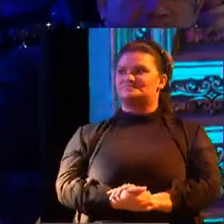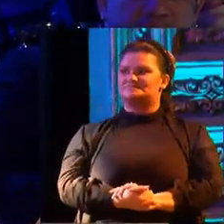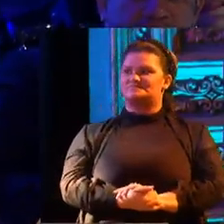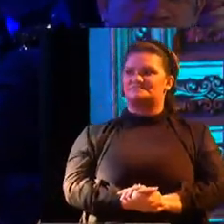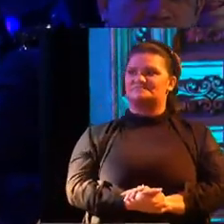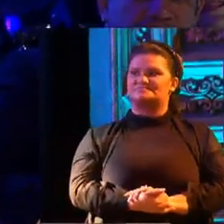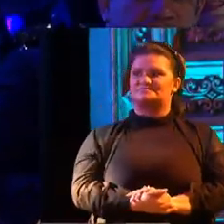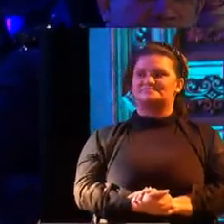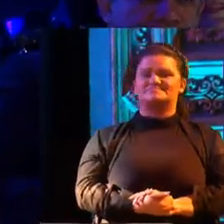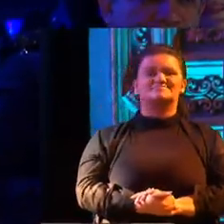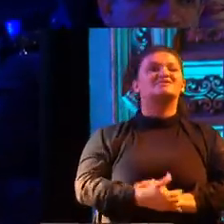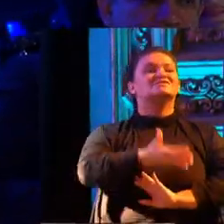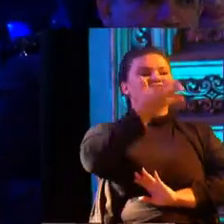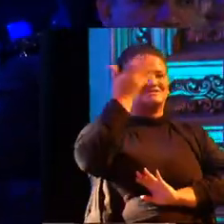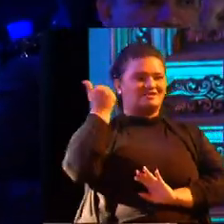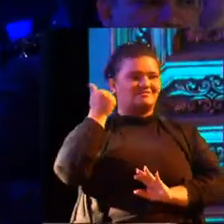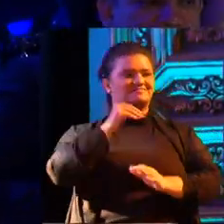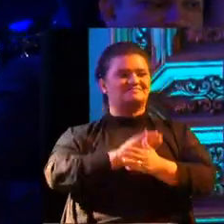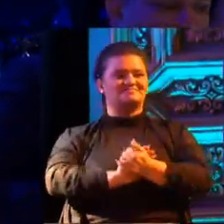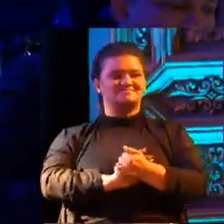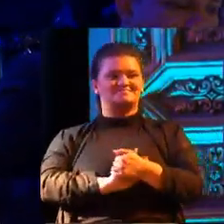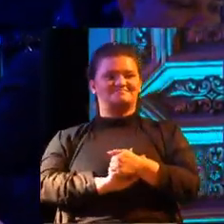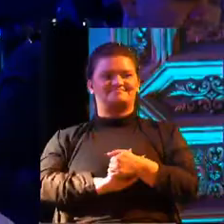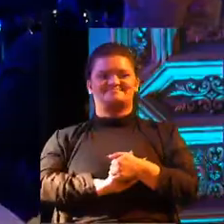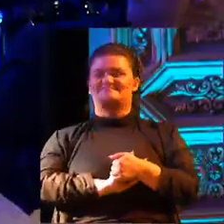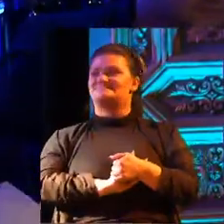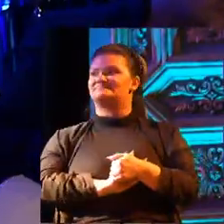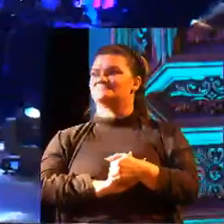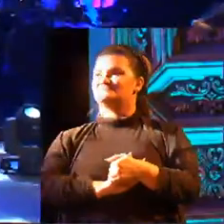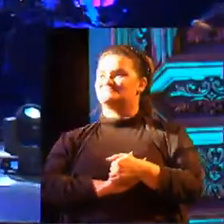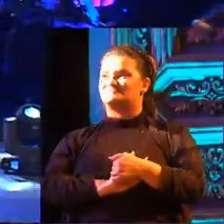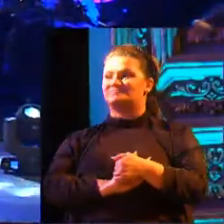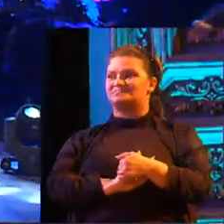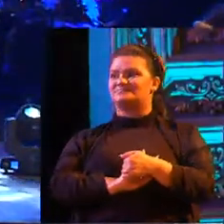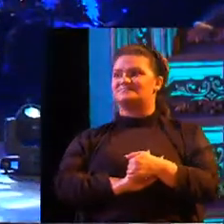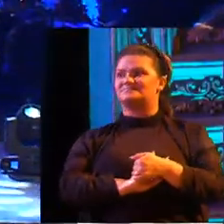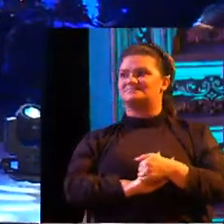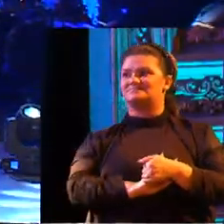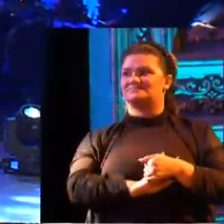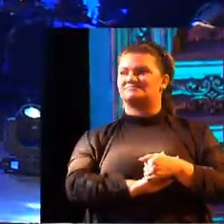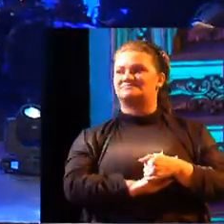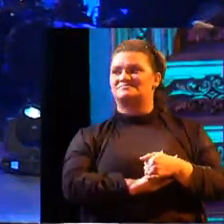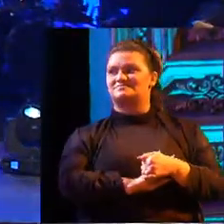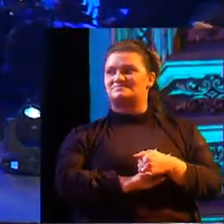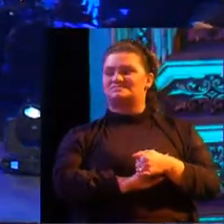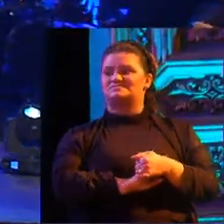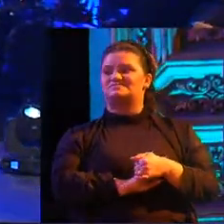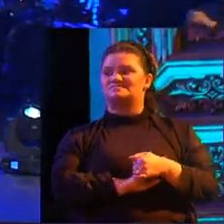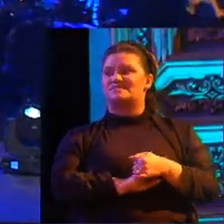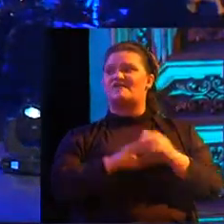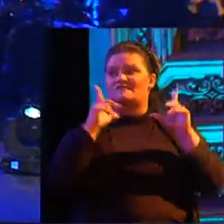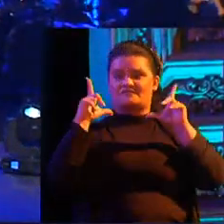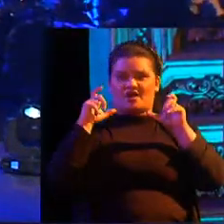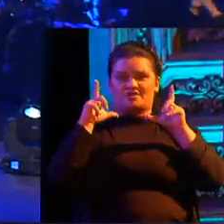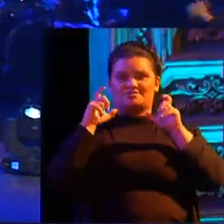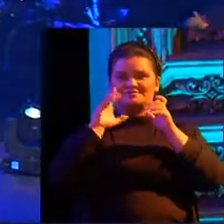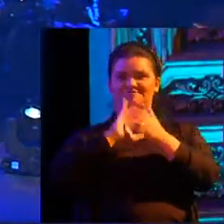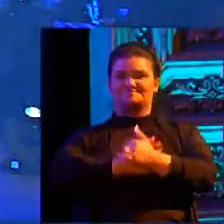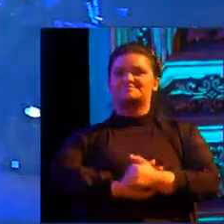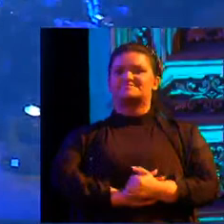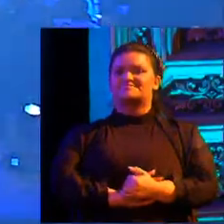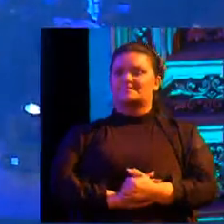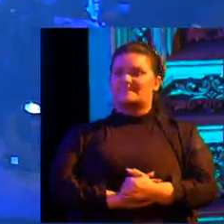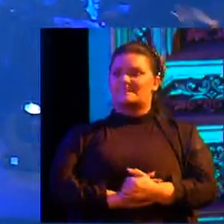Povulagem Vaqueiro. Terra vai tremer. Obrigado, gente. Valeu, vamos tirar uma foto. Uma foto, por favor. Uma foto,